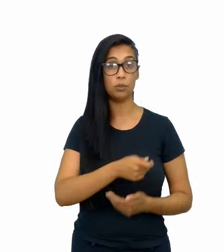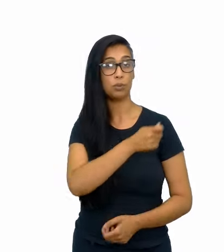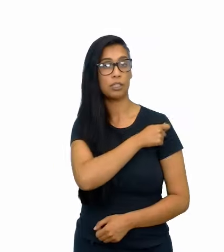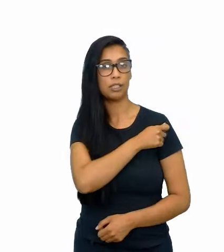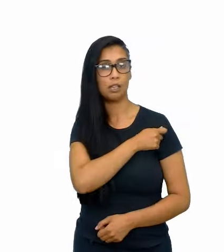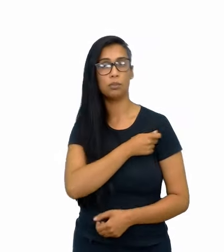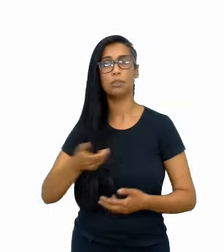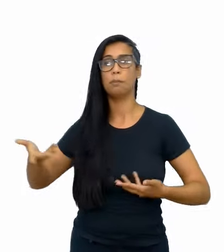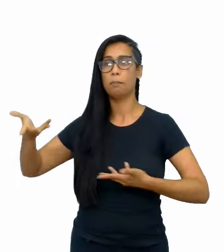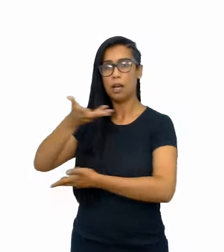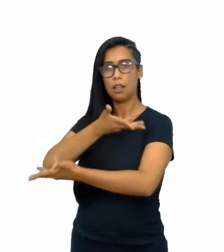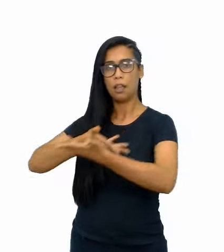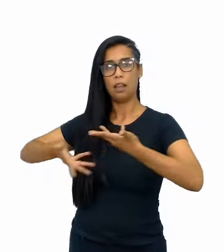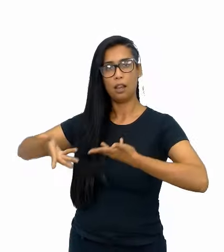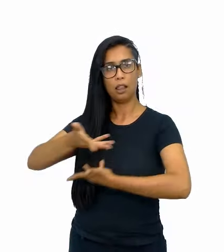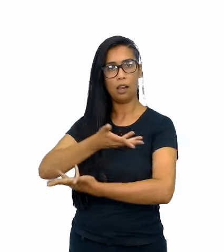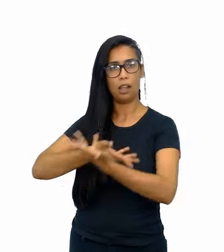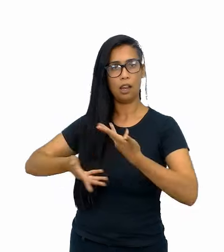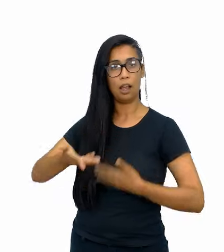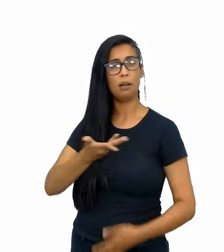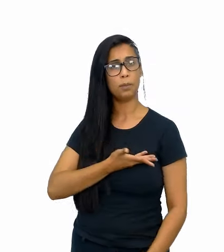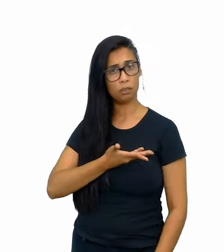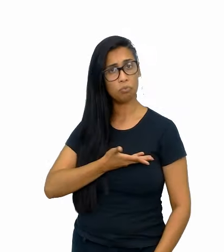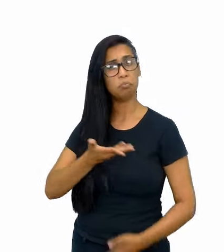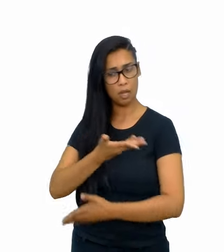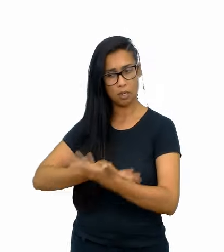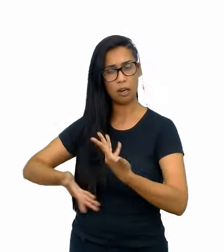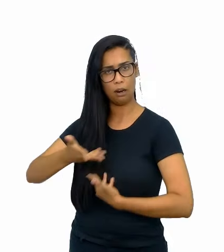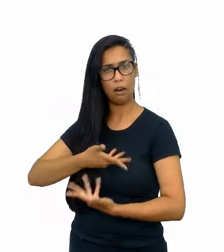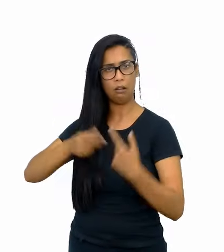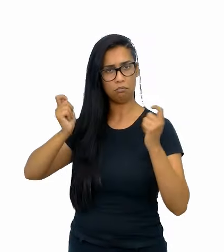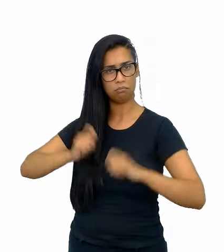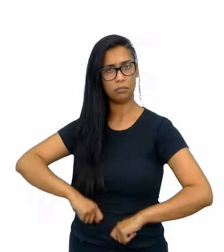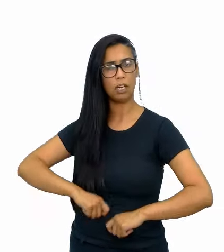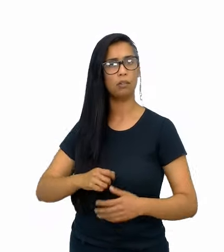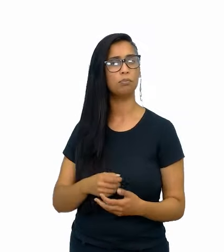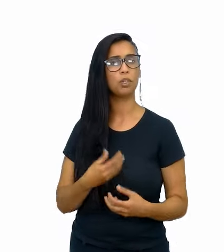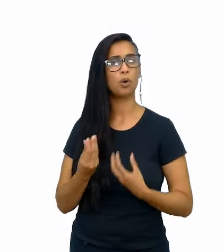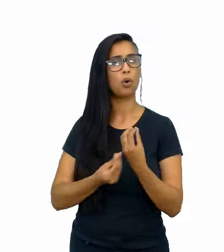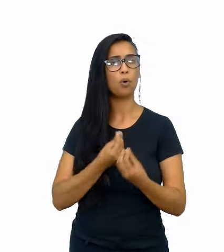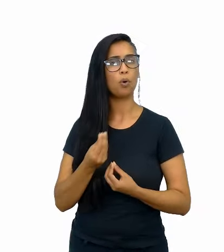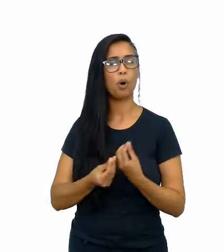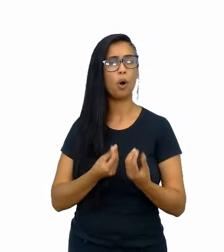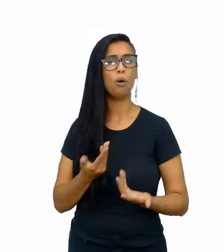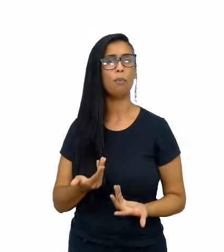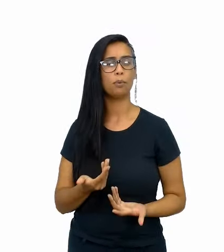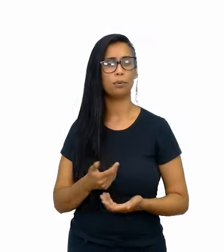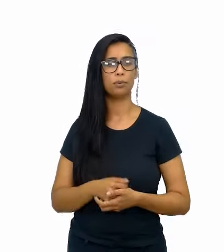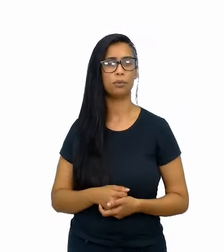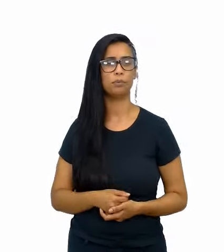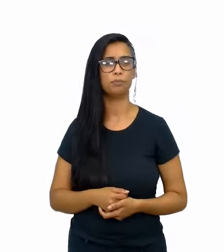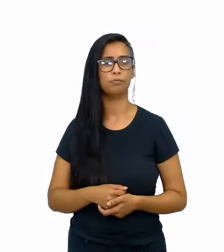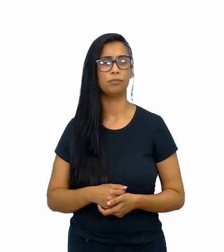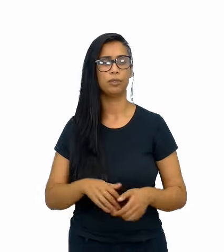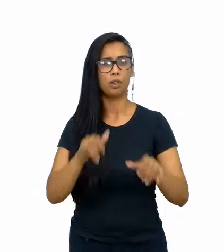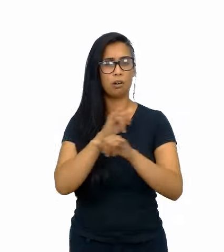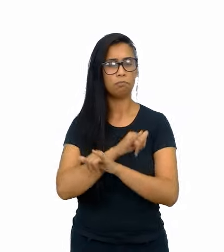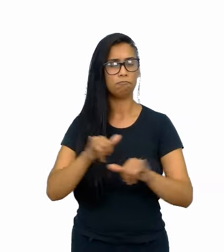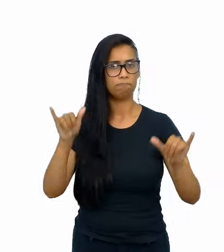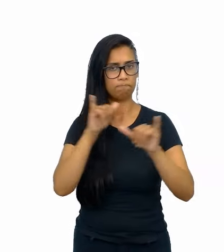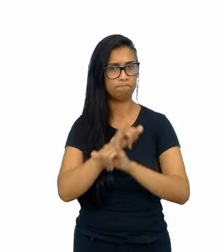os colegas as razões pelas quais a notícia traz os relatos dos jovens. Qual que é a intencionalidade